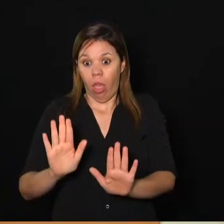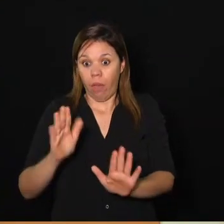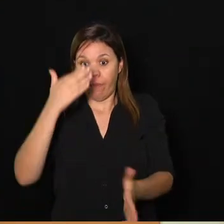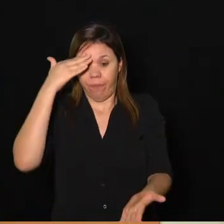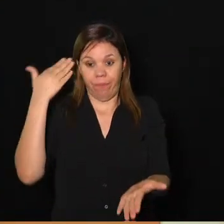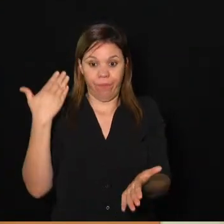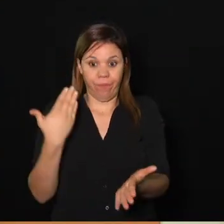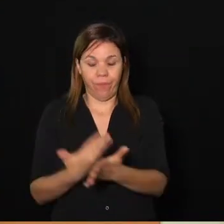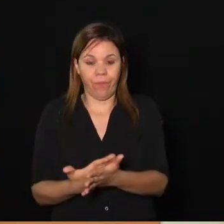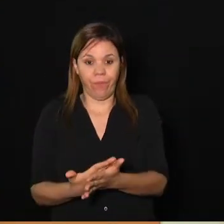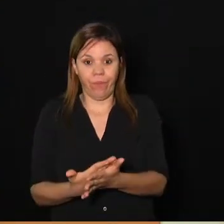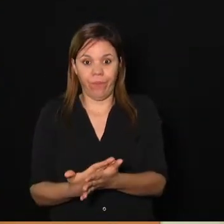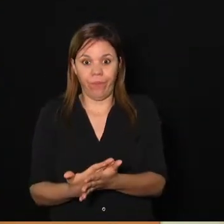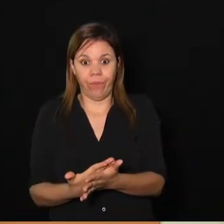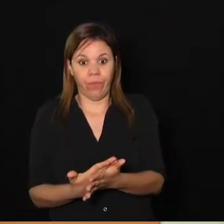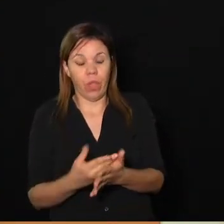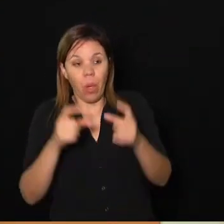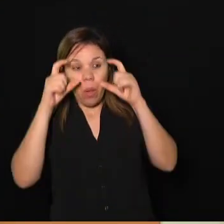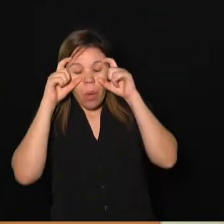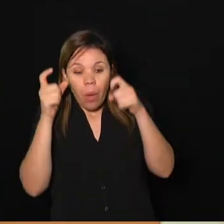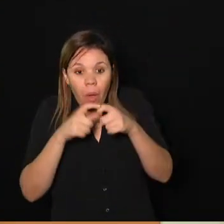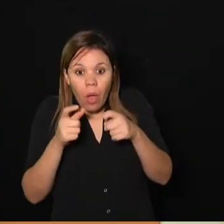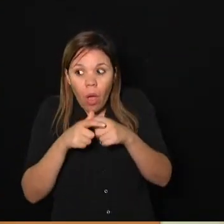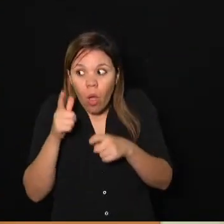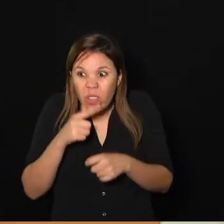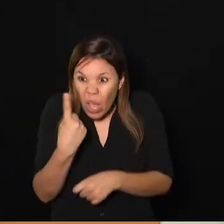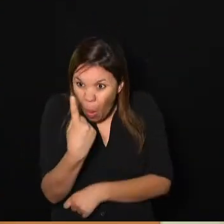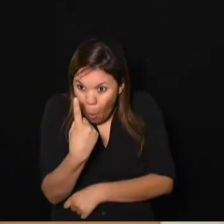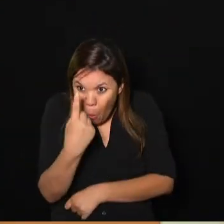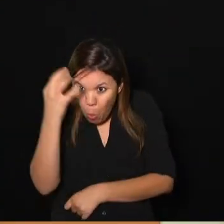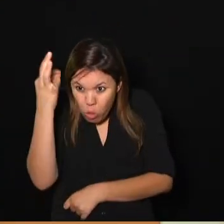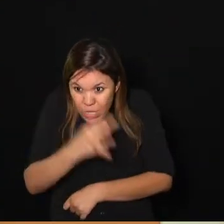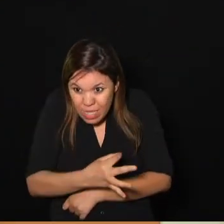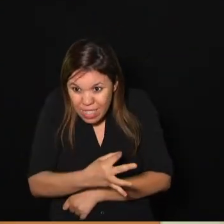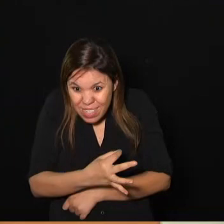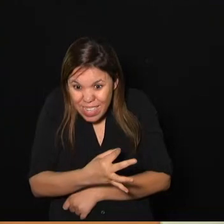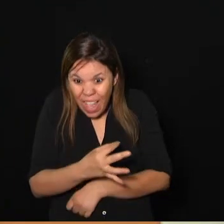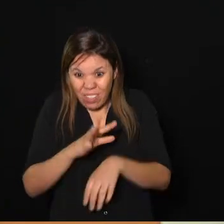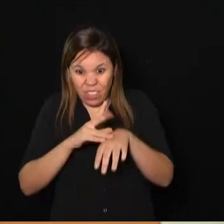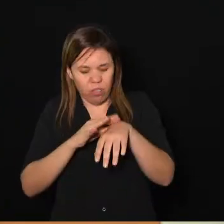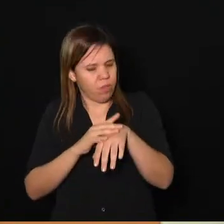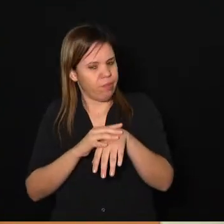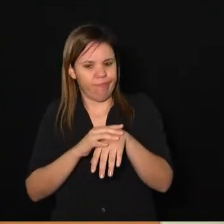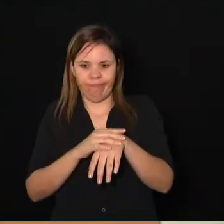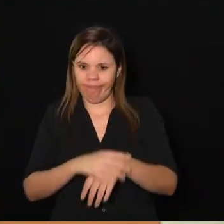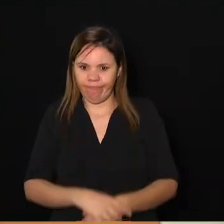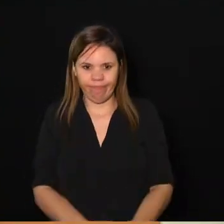que o oftalmologista consegue ver 1% dessas patologias?